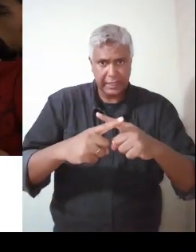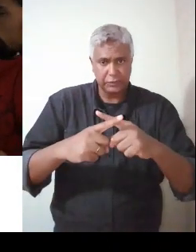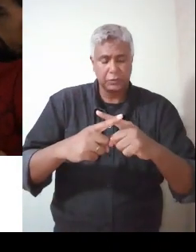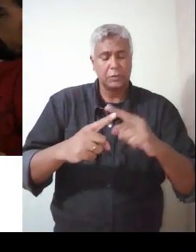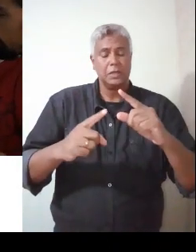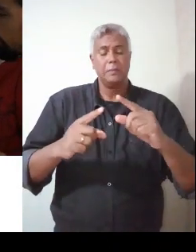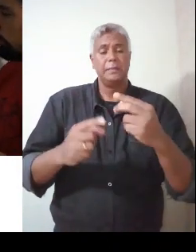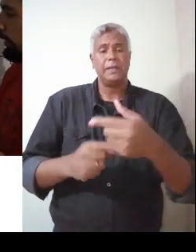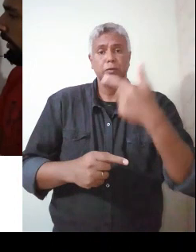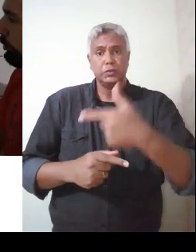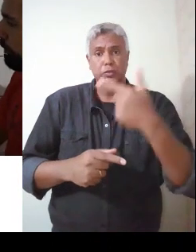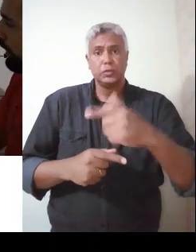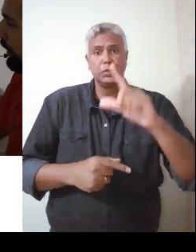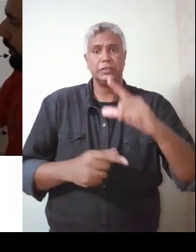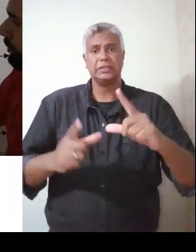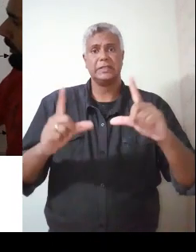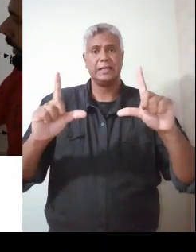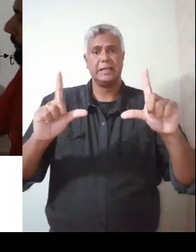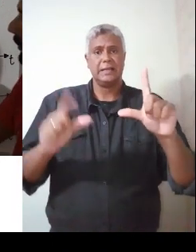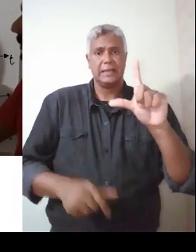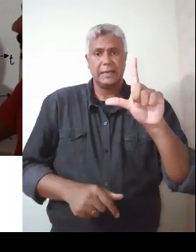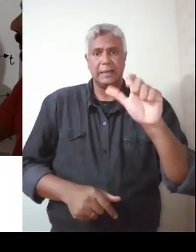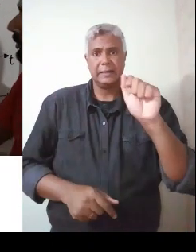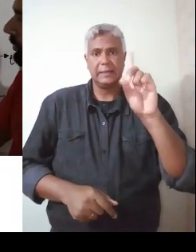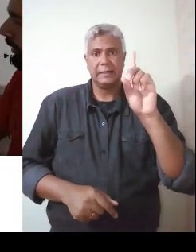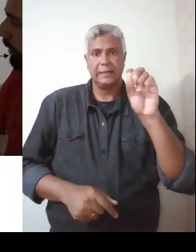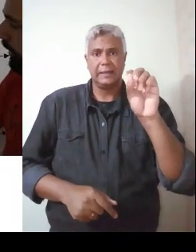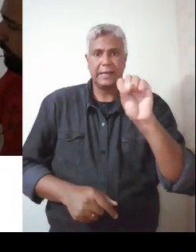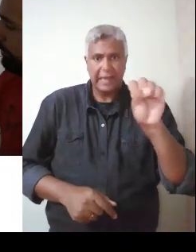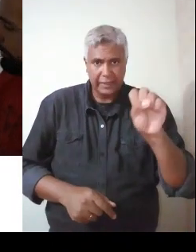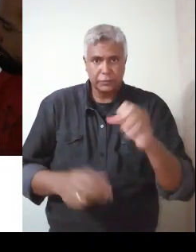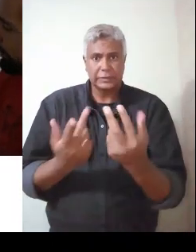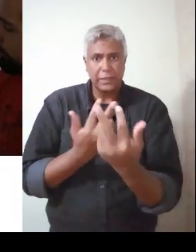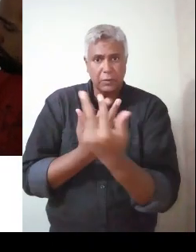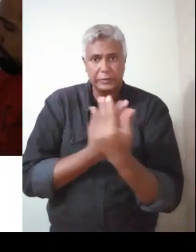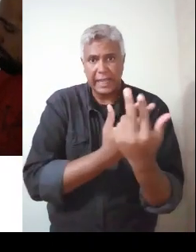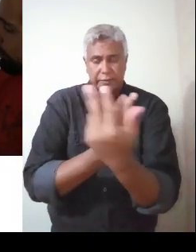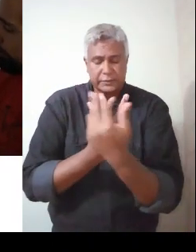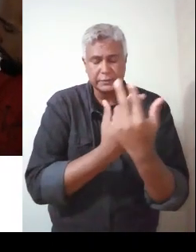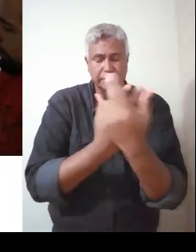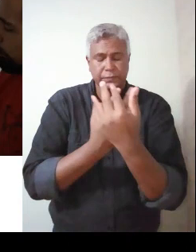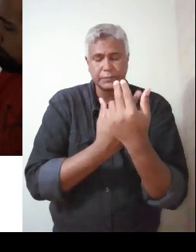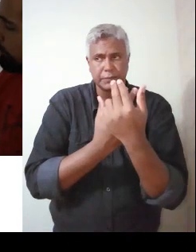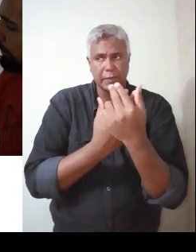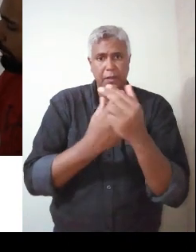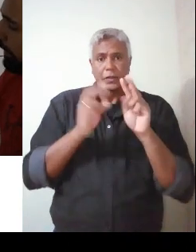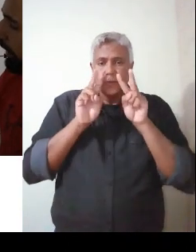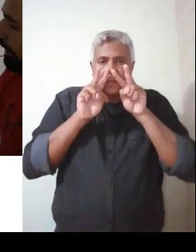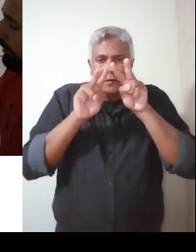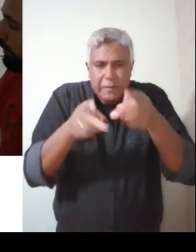lados da igualdade, o que resulta um t surgindo aqui ao lado do v, nós